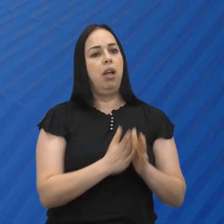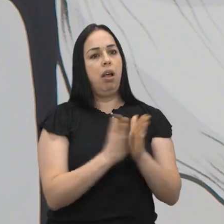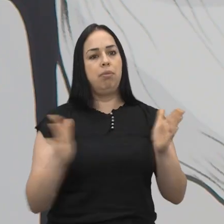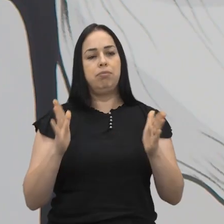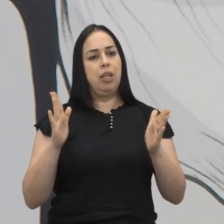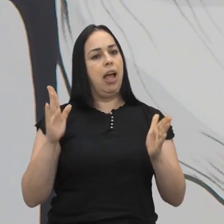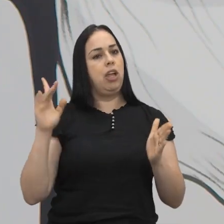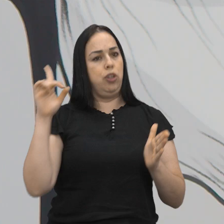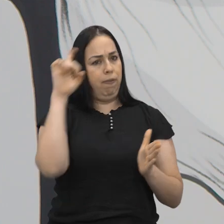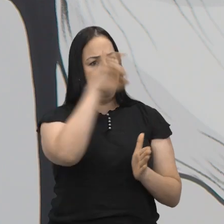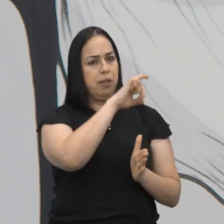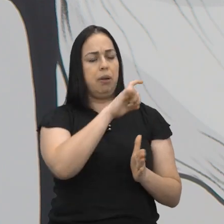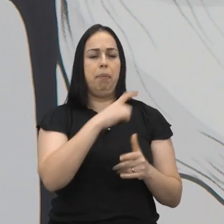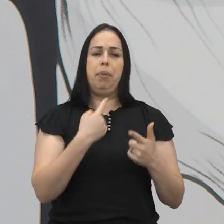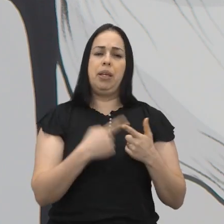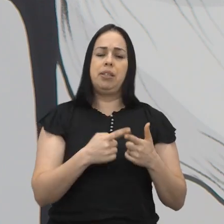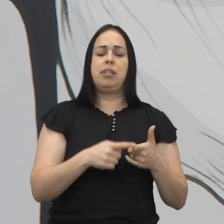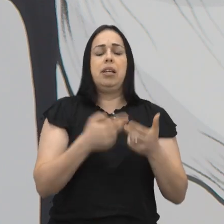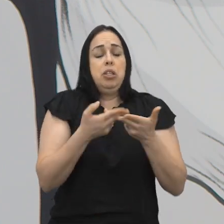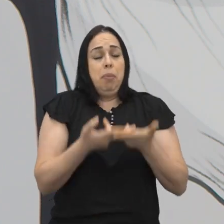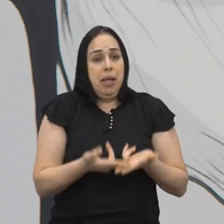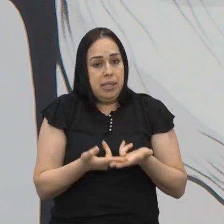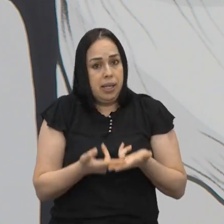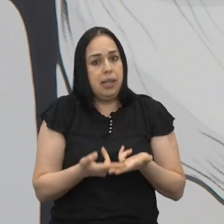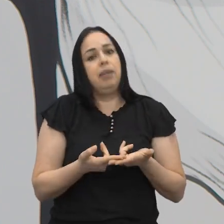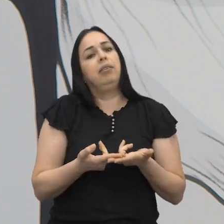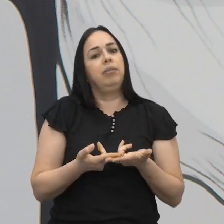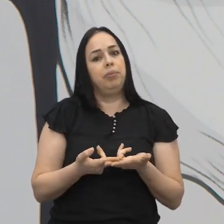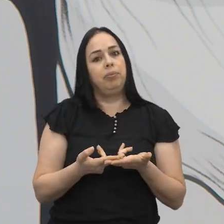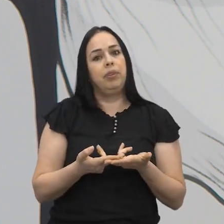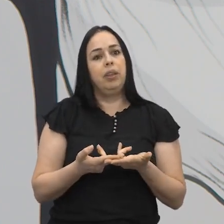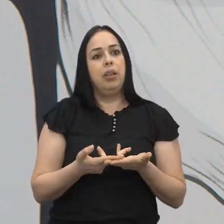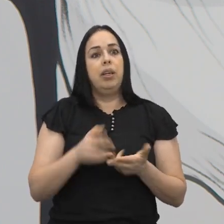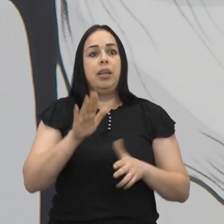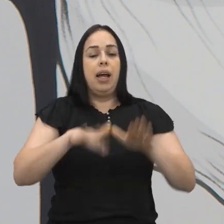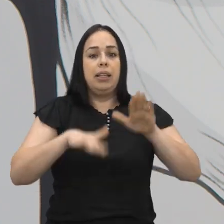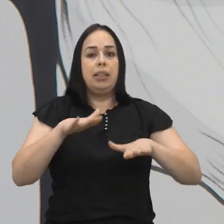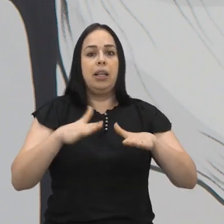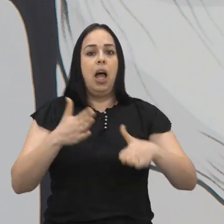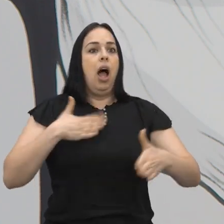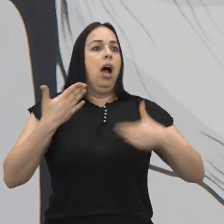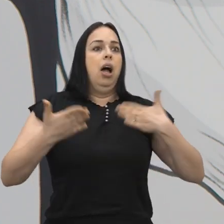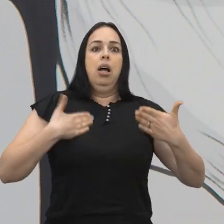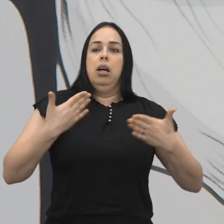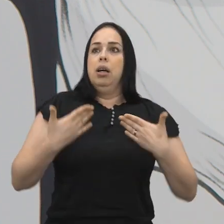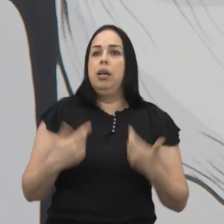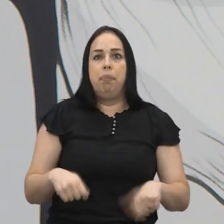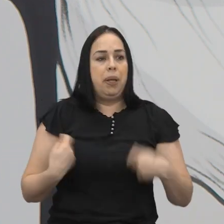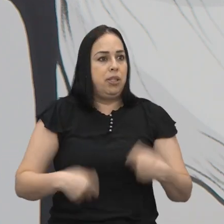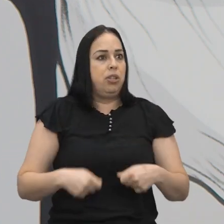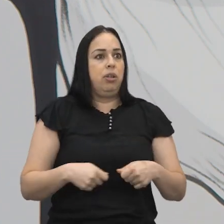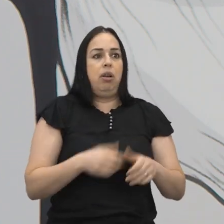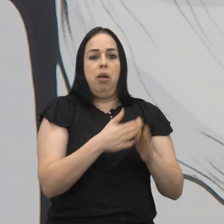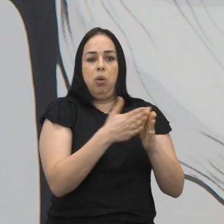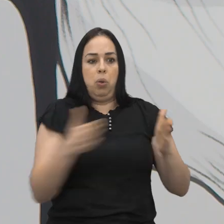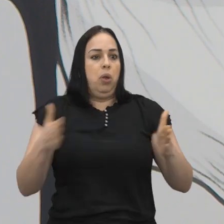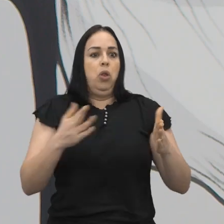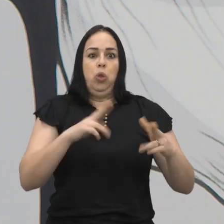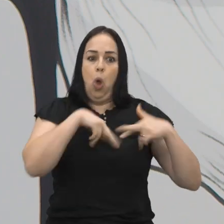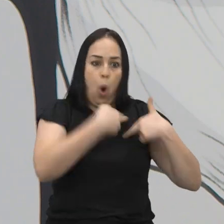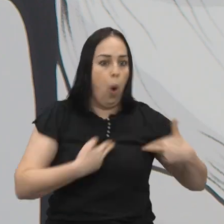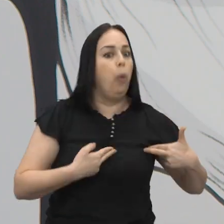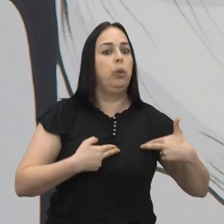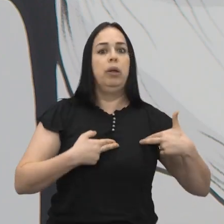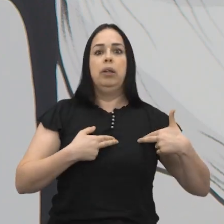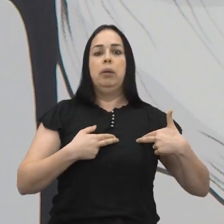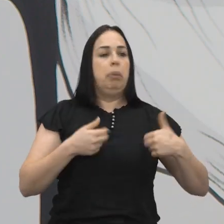tema não é um processo fácil é um processo que exige tempo paciência e essa afobação de Ah eu preciso passar